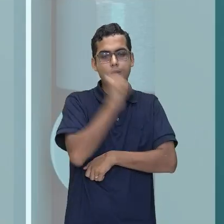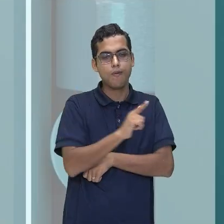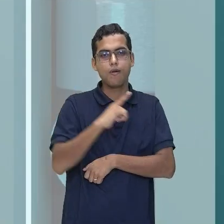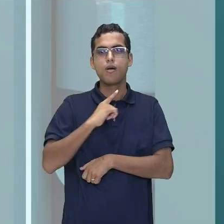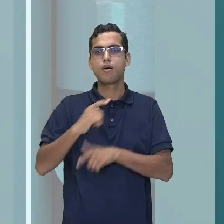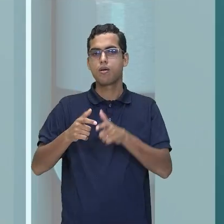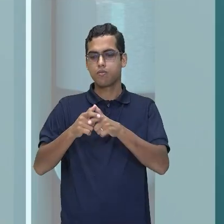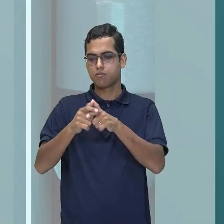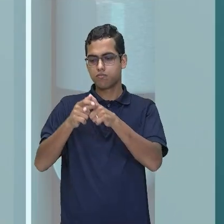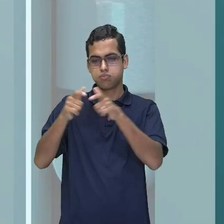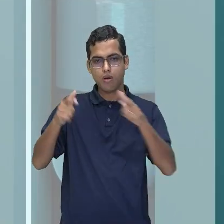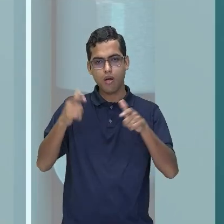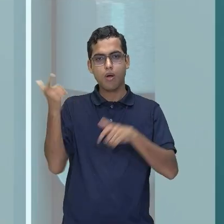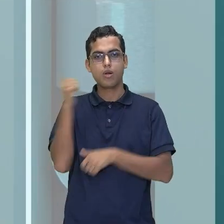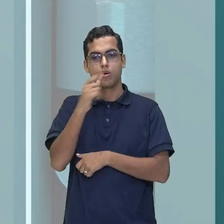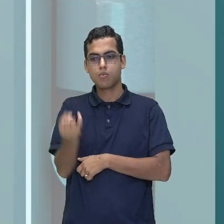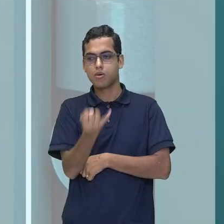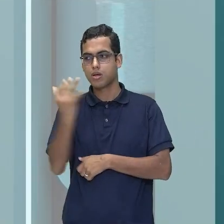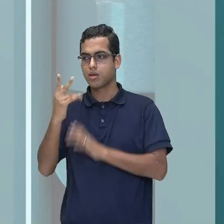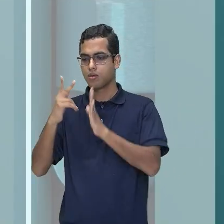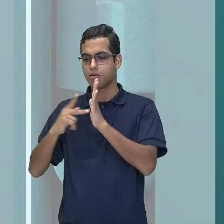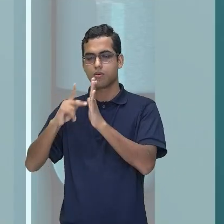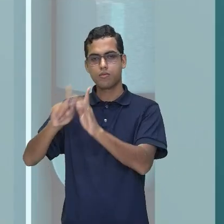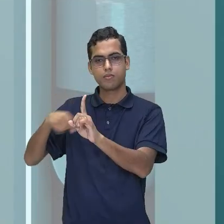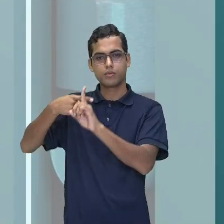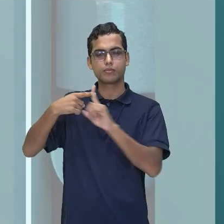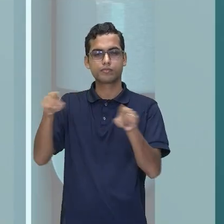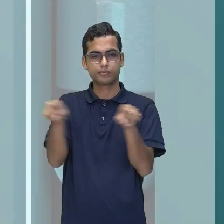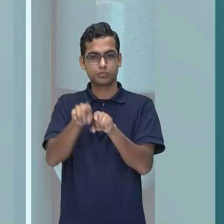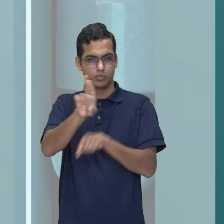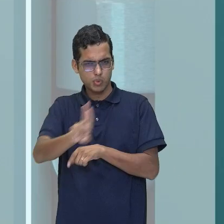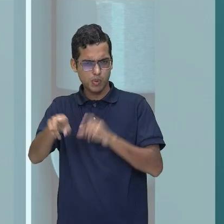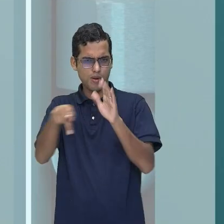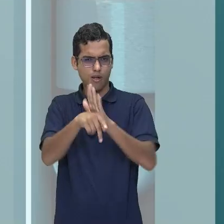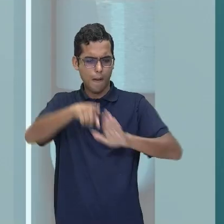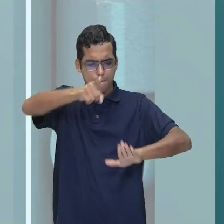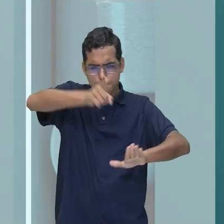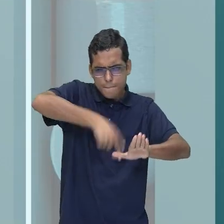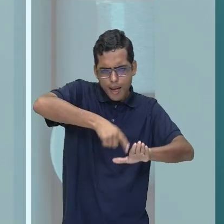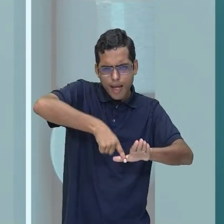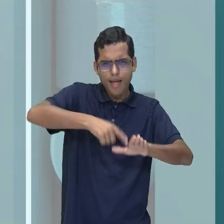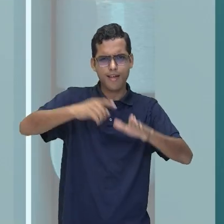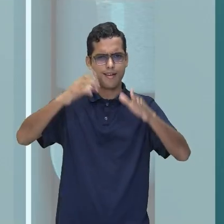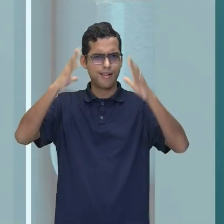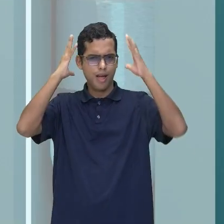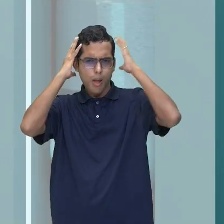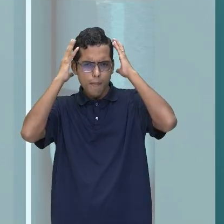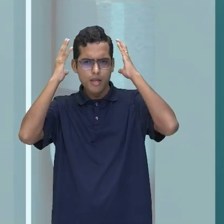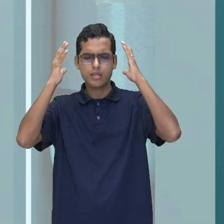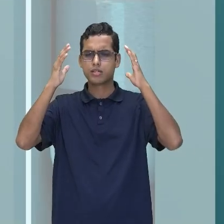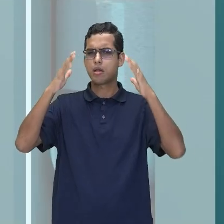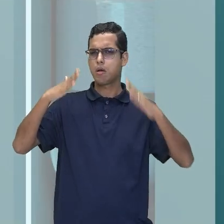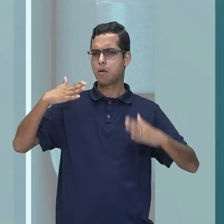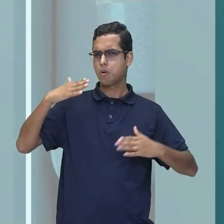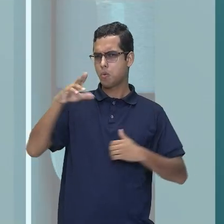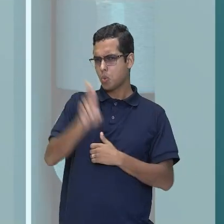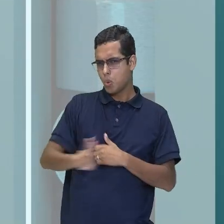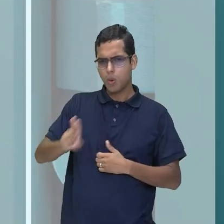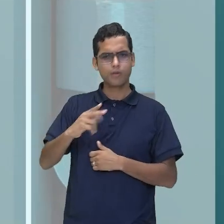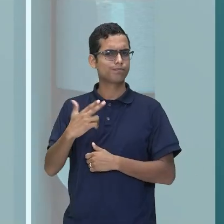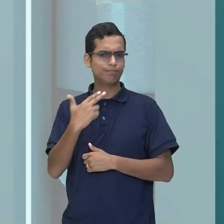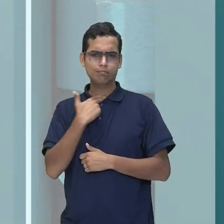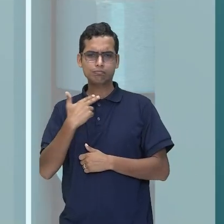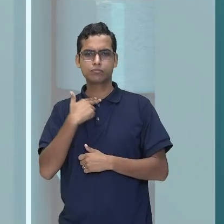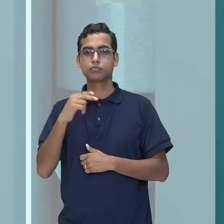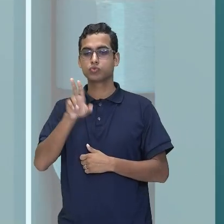pode chutar, não pode usar as pernas, não pode dar cabeçada, é o tempo todo jogado com as mãos.